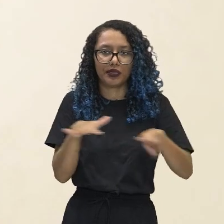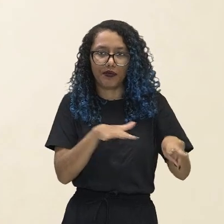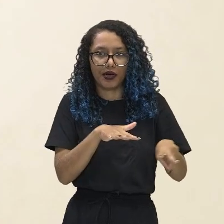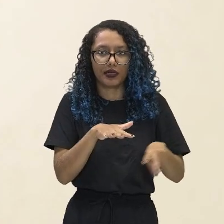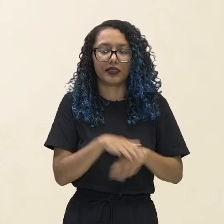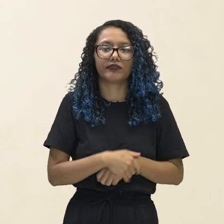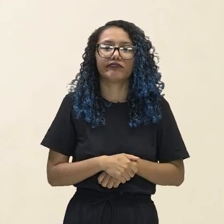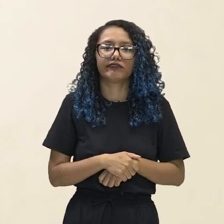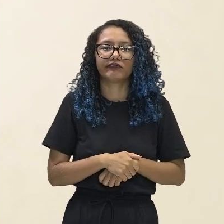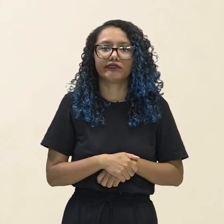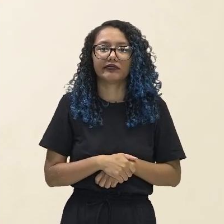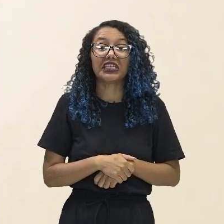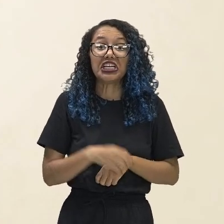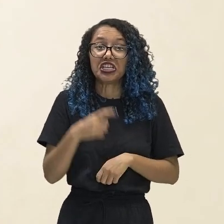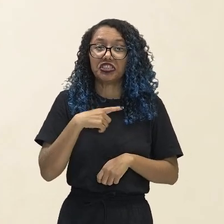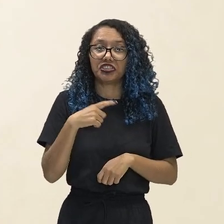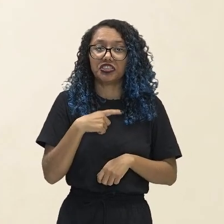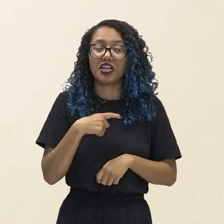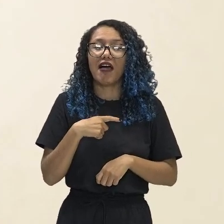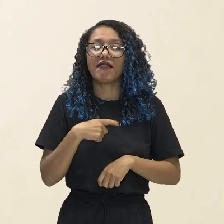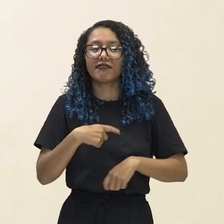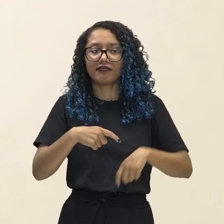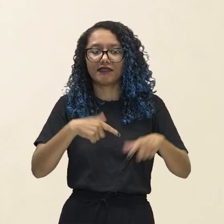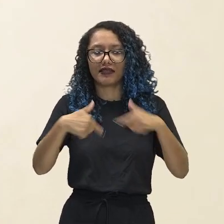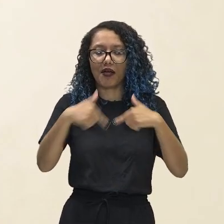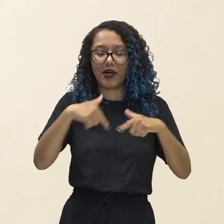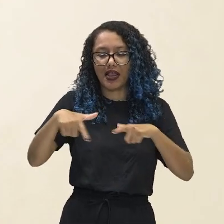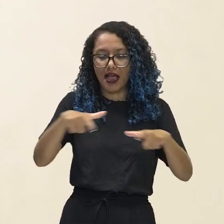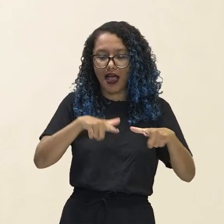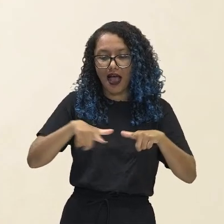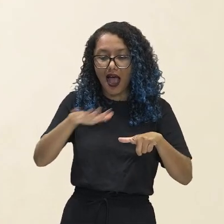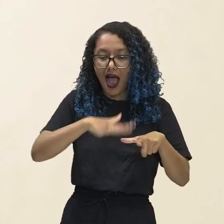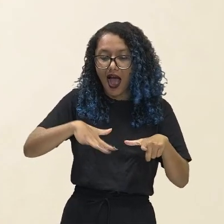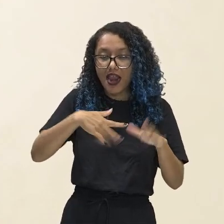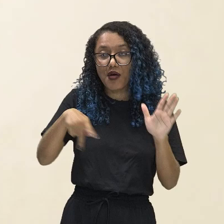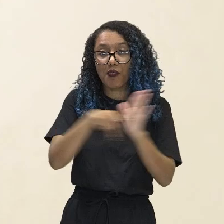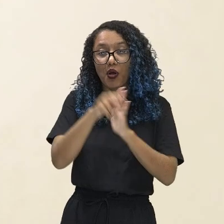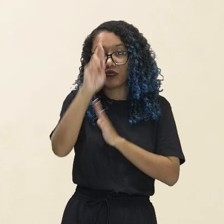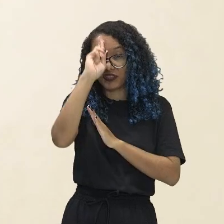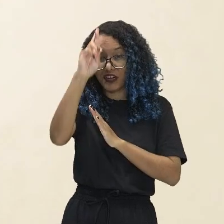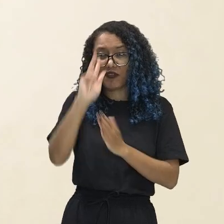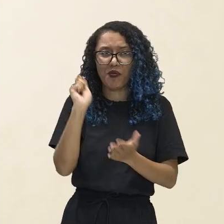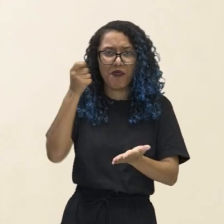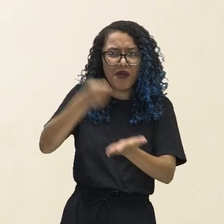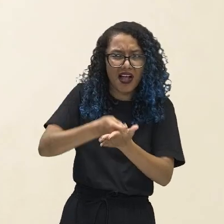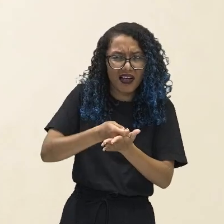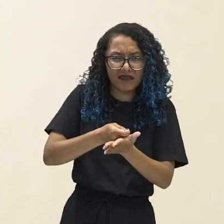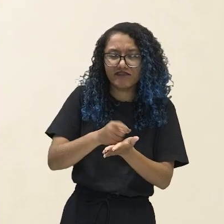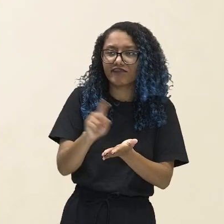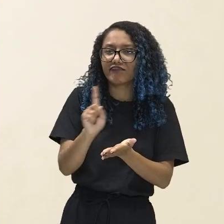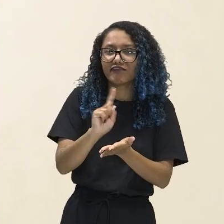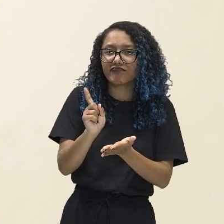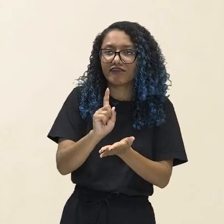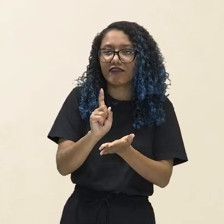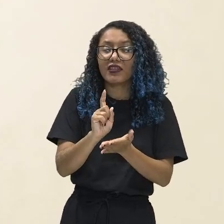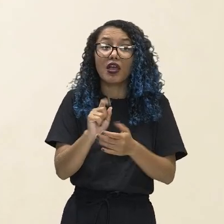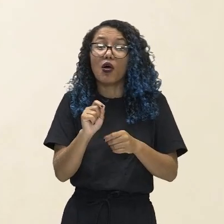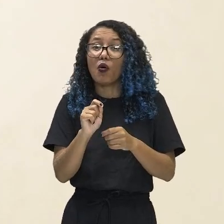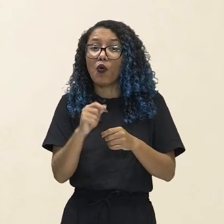trabalhar nas terras do seu senhor. Era pago para isso, professor? Não, gente. Era uma obrigação dele como servo, a